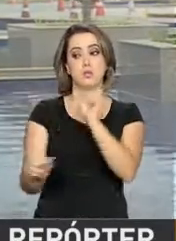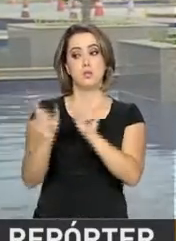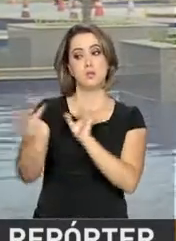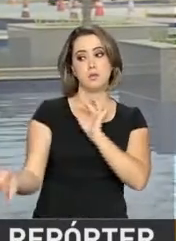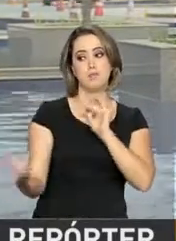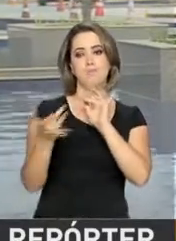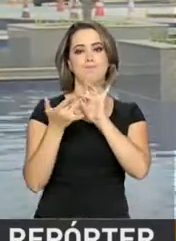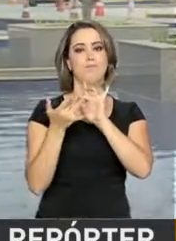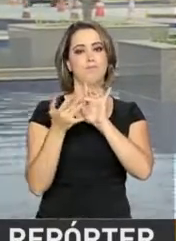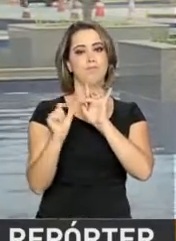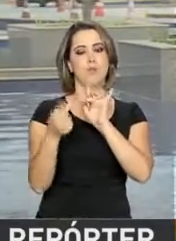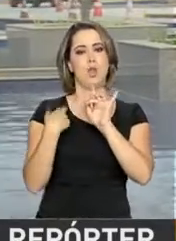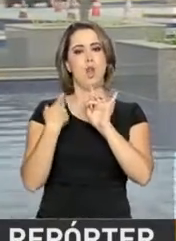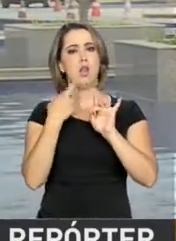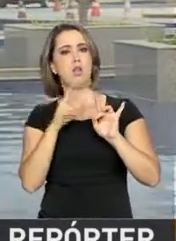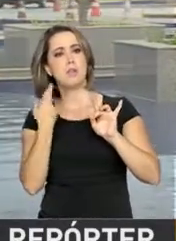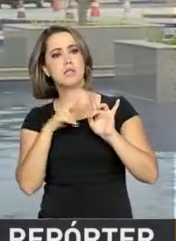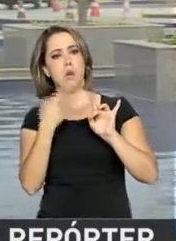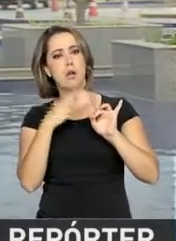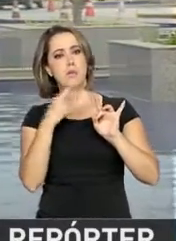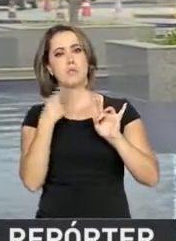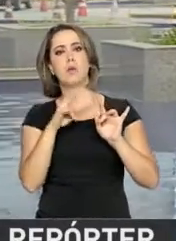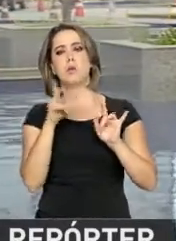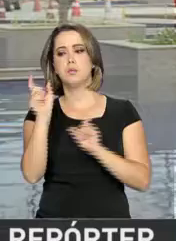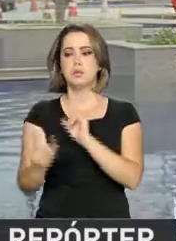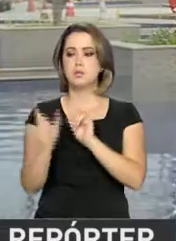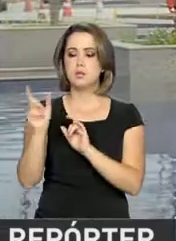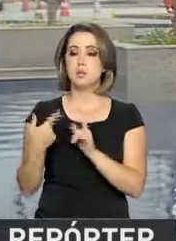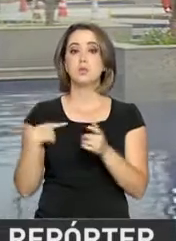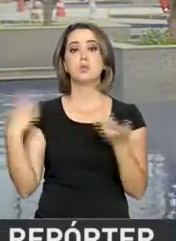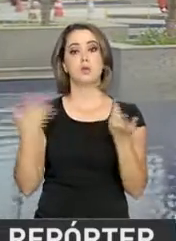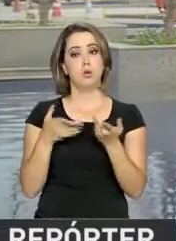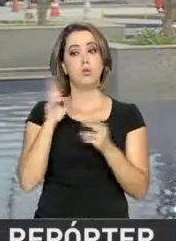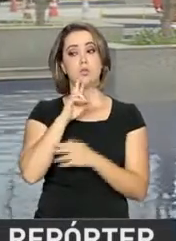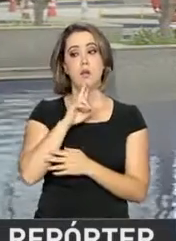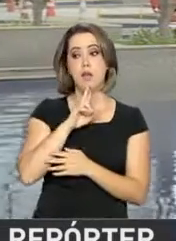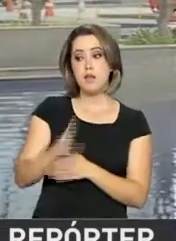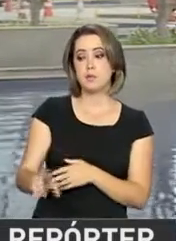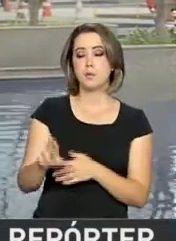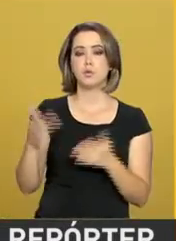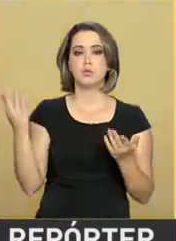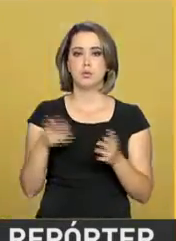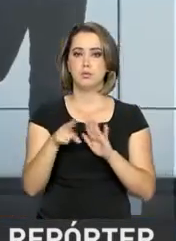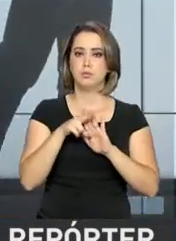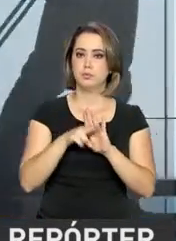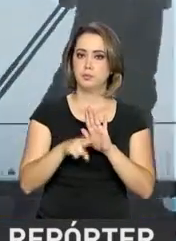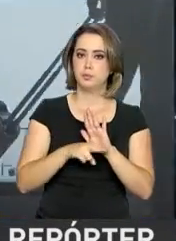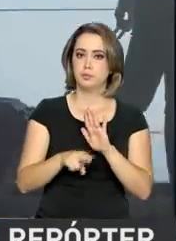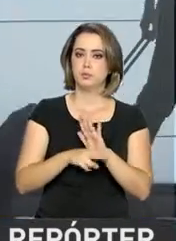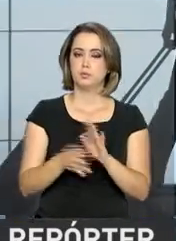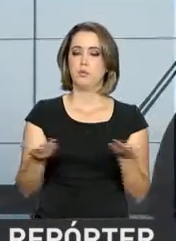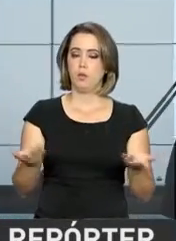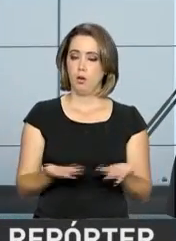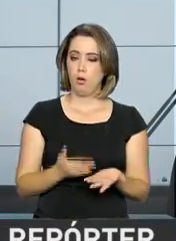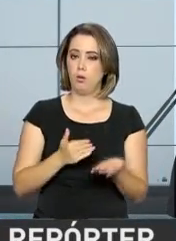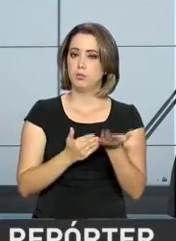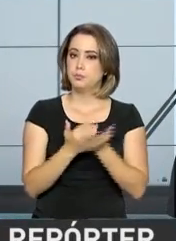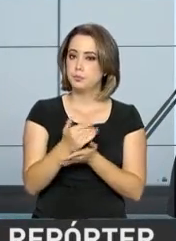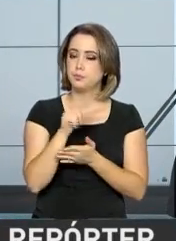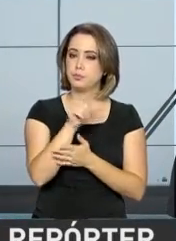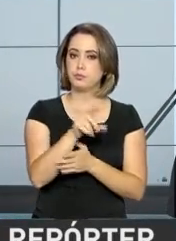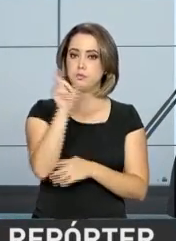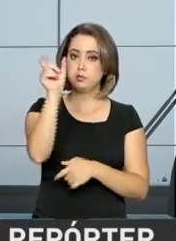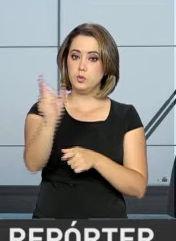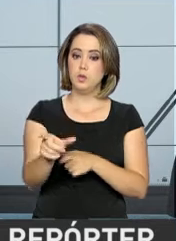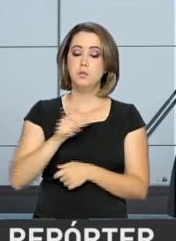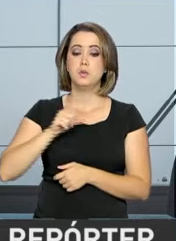passageiros. Várias reclamações que nós recebemos ao longo dos anos estão sendo respondidas agora nessa norma. A partir de agora, o passageiro